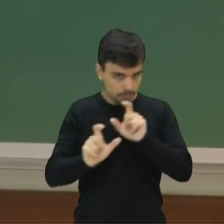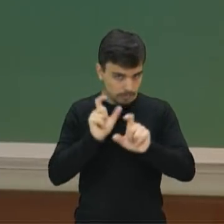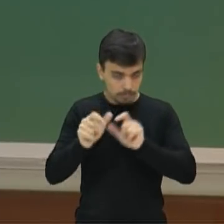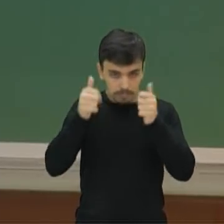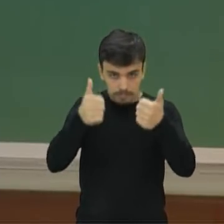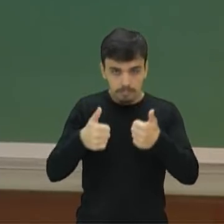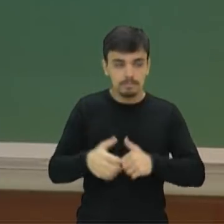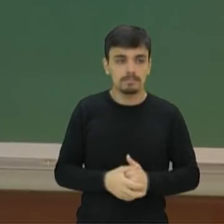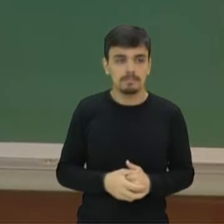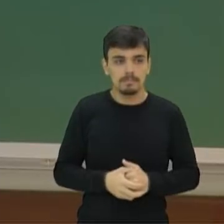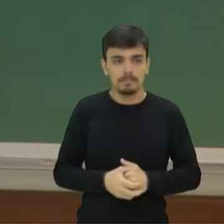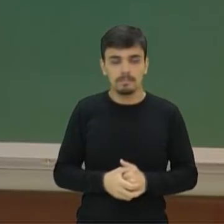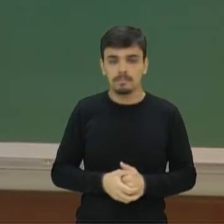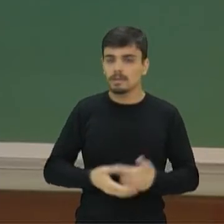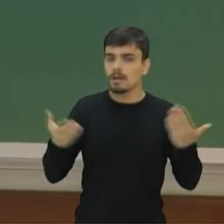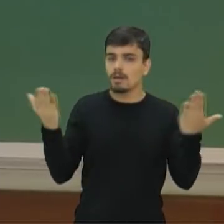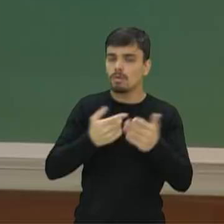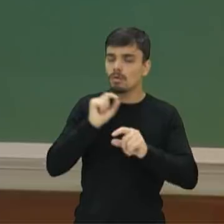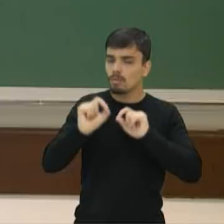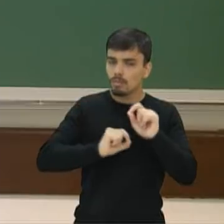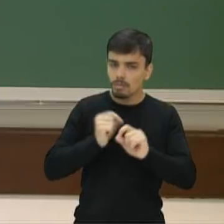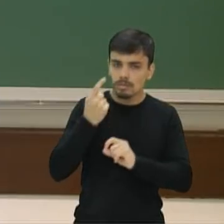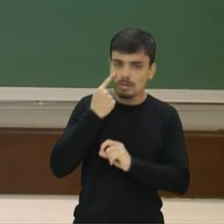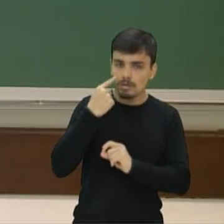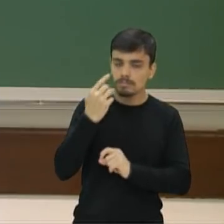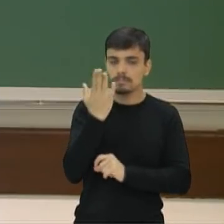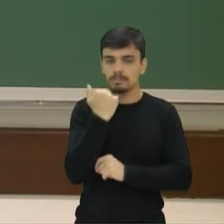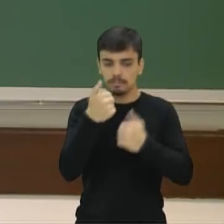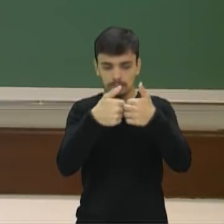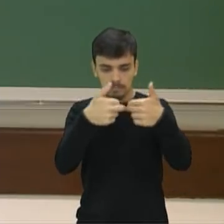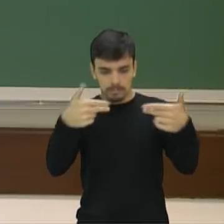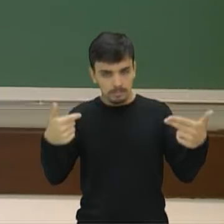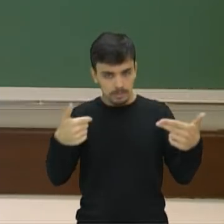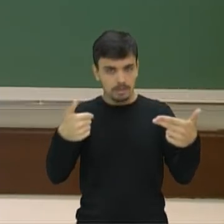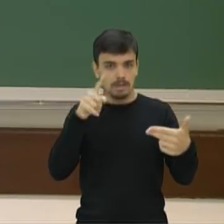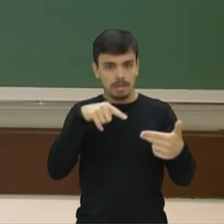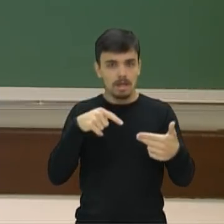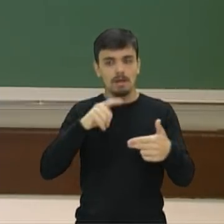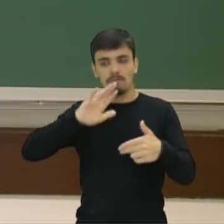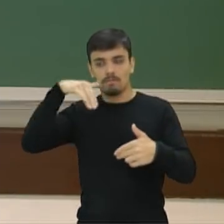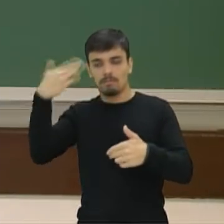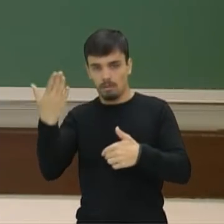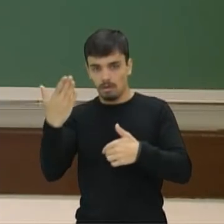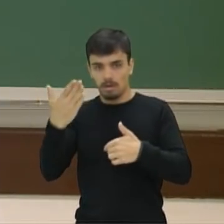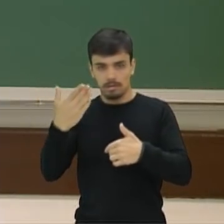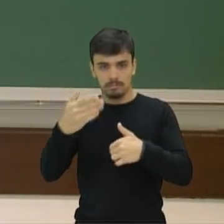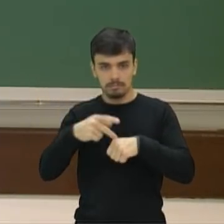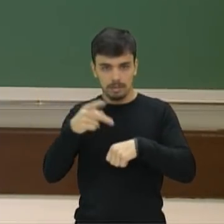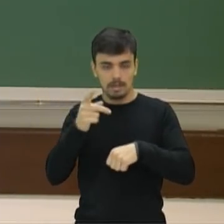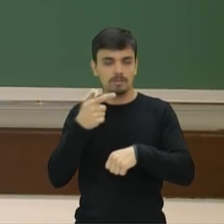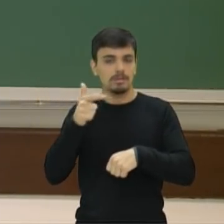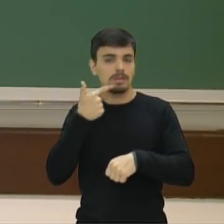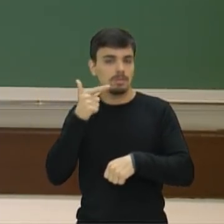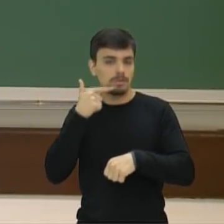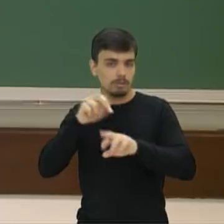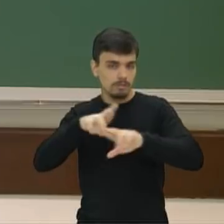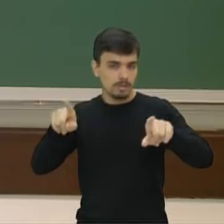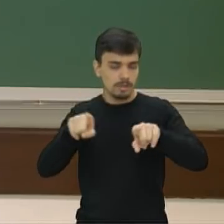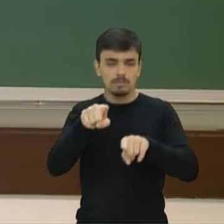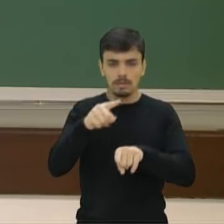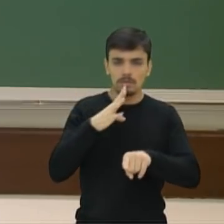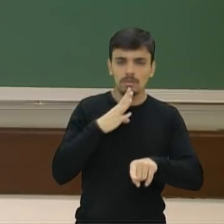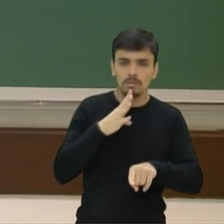Ok? Tranquilo? E olha aí, ó, gente, alimentos cujos nomes sejam estrangeiros. Você consegue identificar